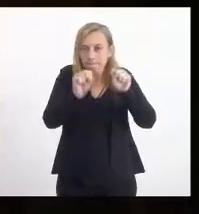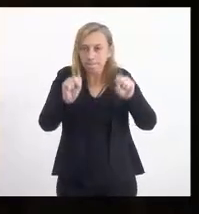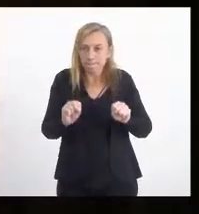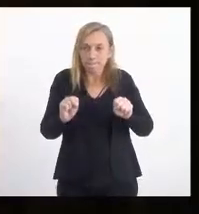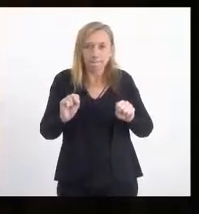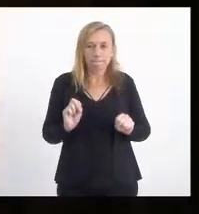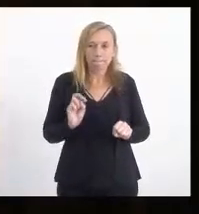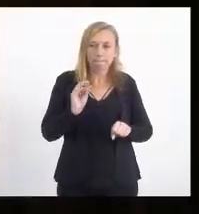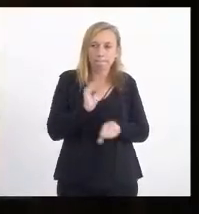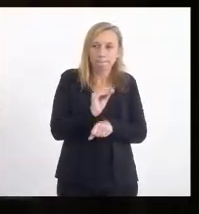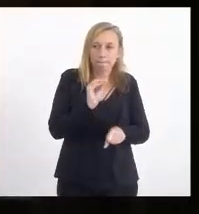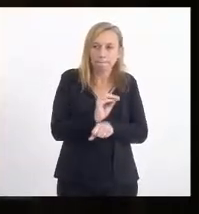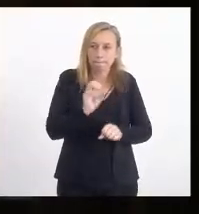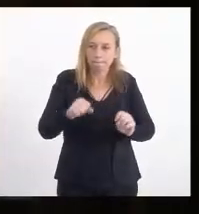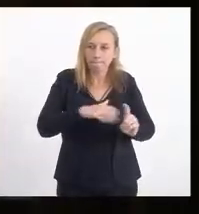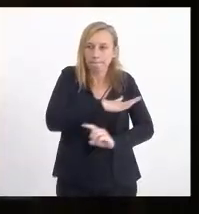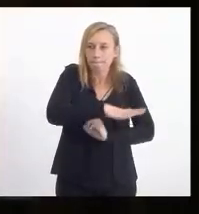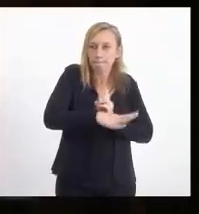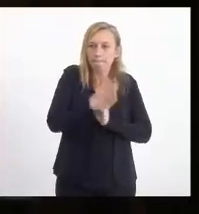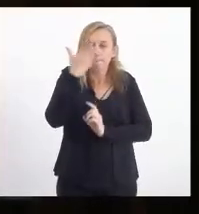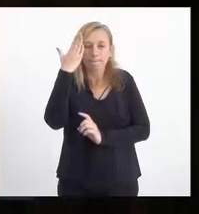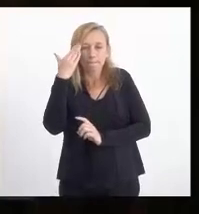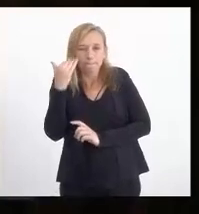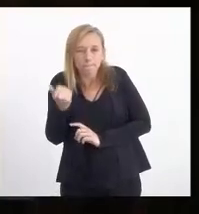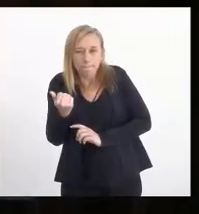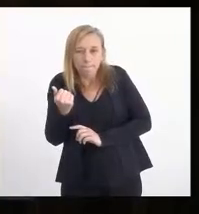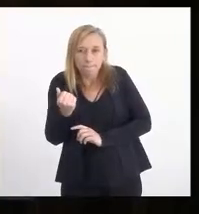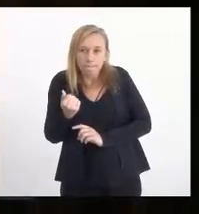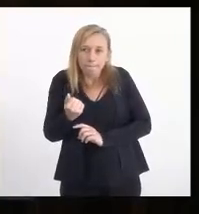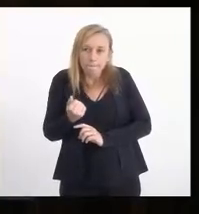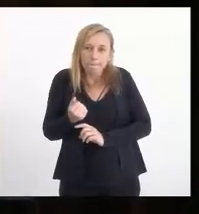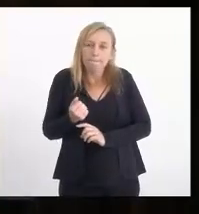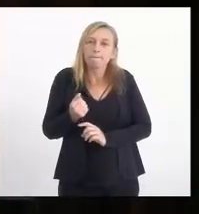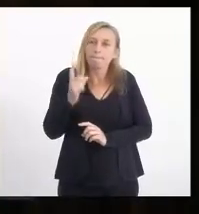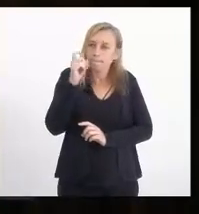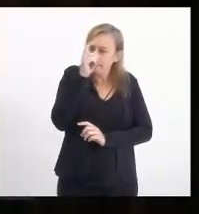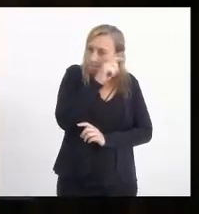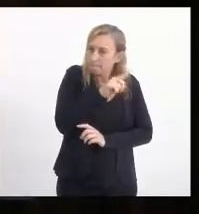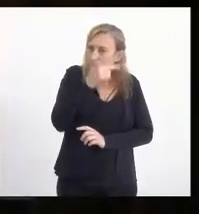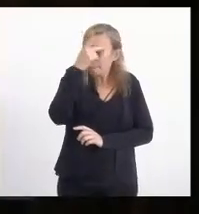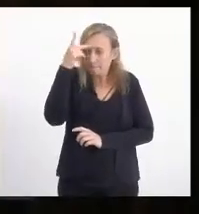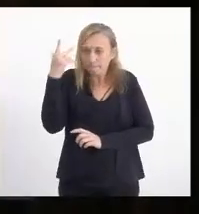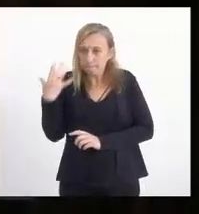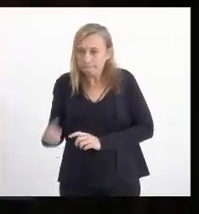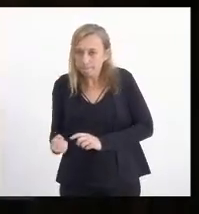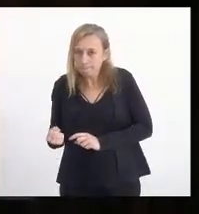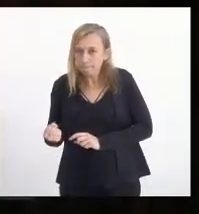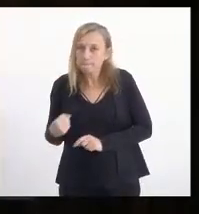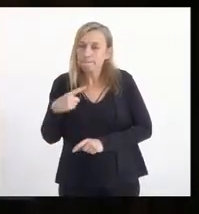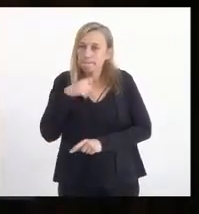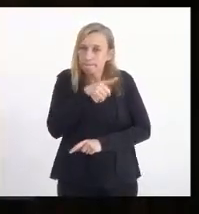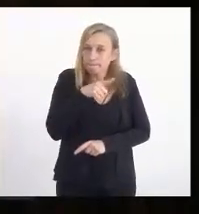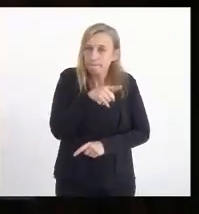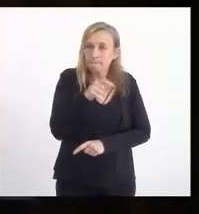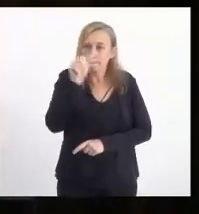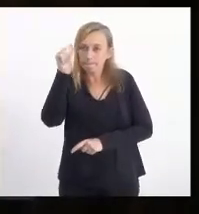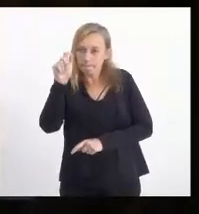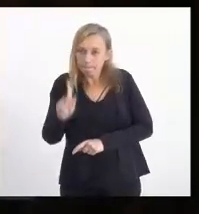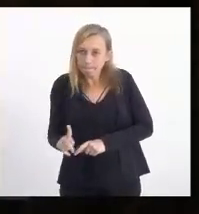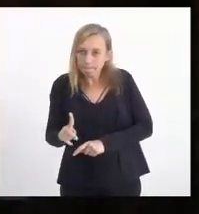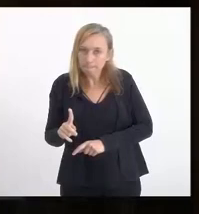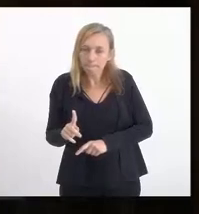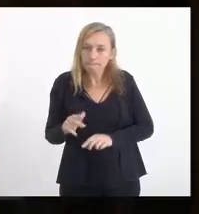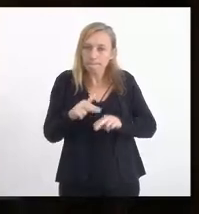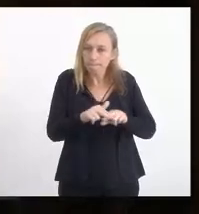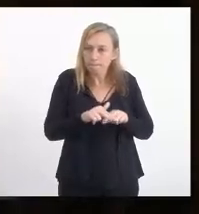social sabem da situação das pensionistas daqueles que foram aposentados por